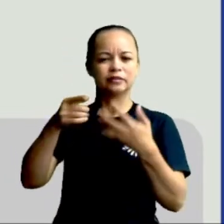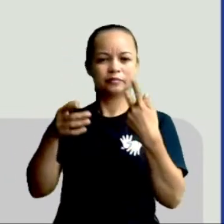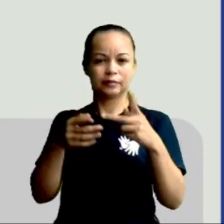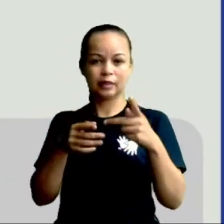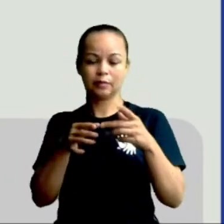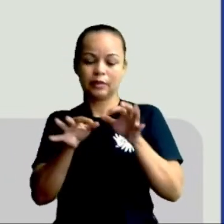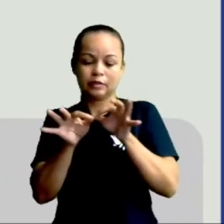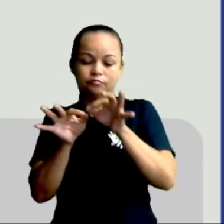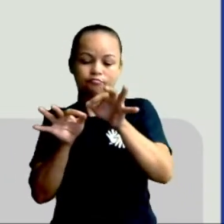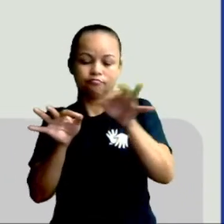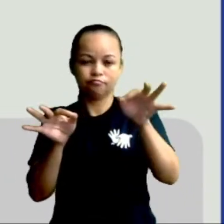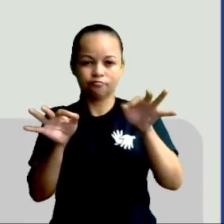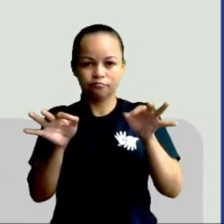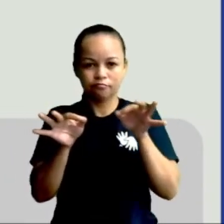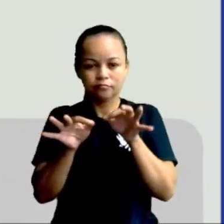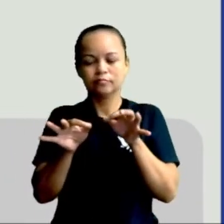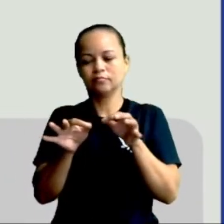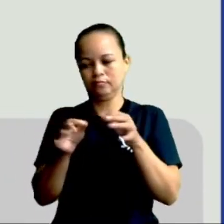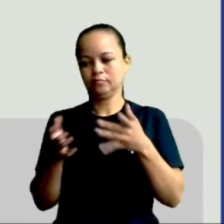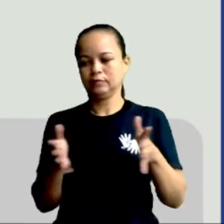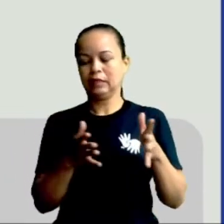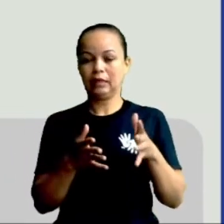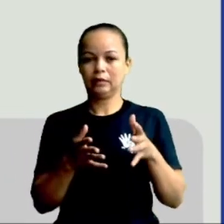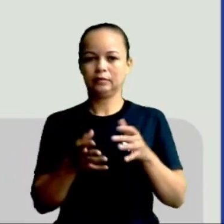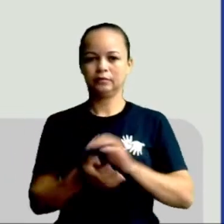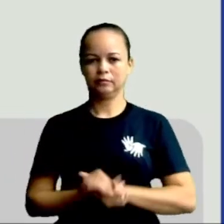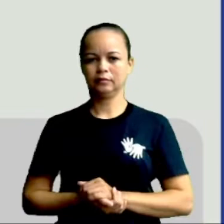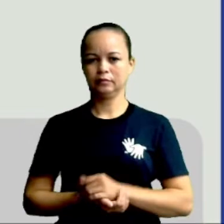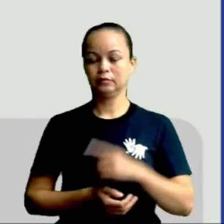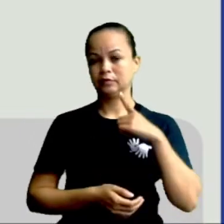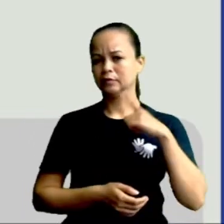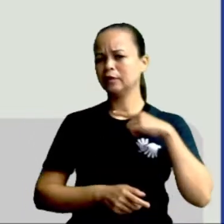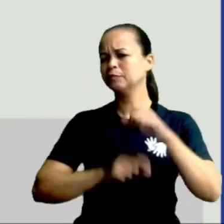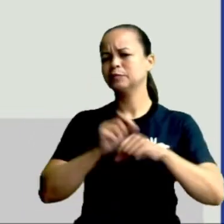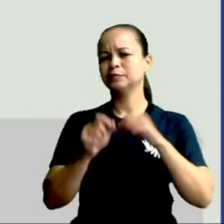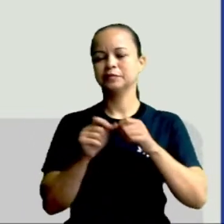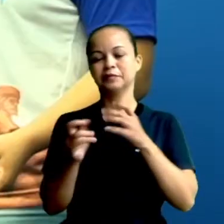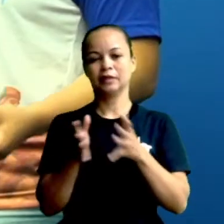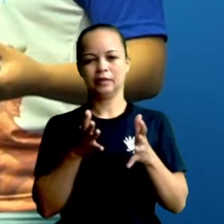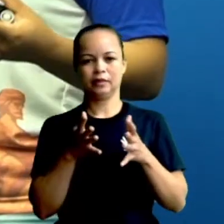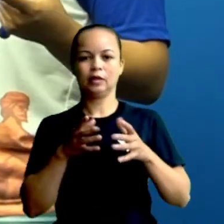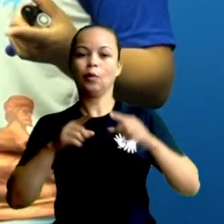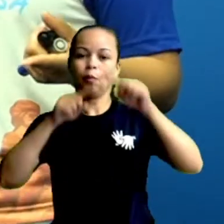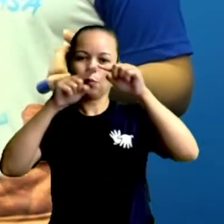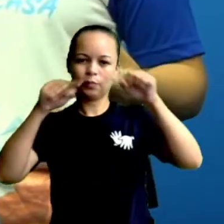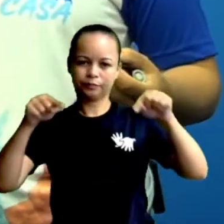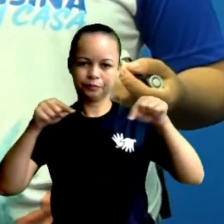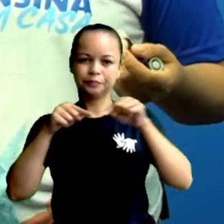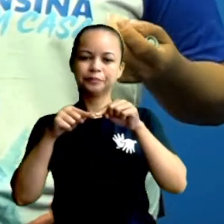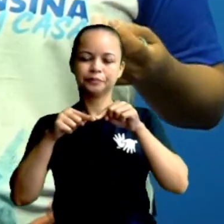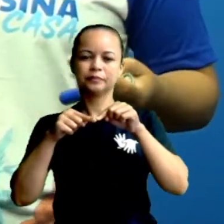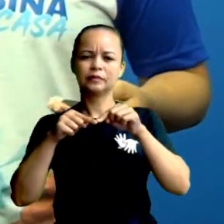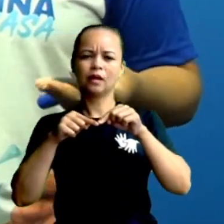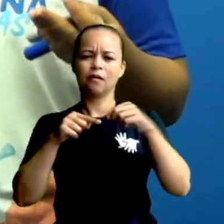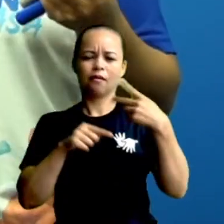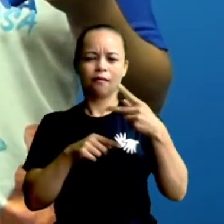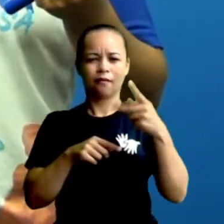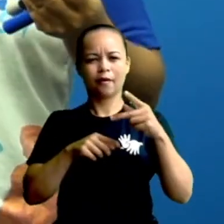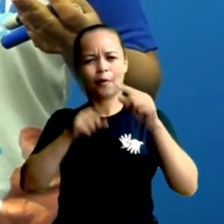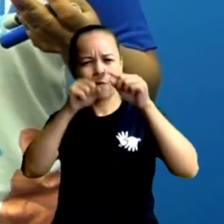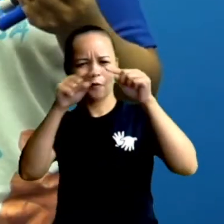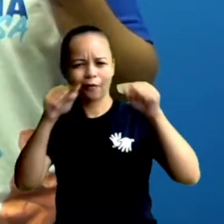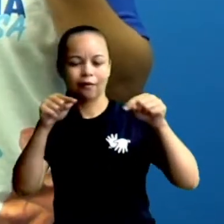ângulos e de seus lados, tá certo? Então, o que temos aqui? Temos um triângulo. Então, o triângulo é